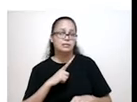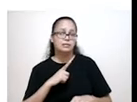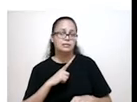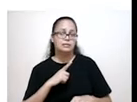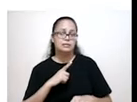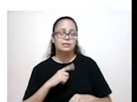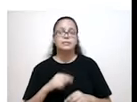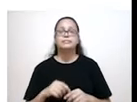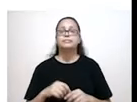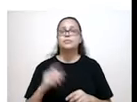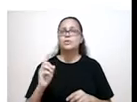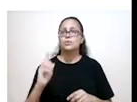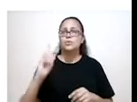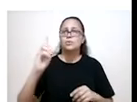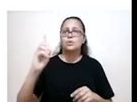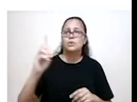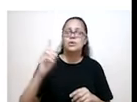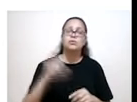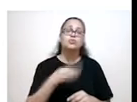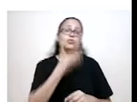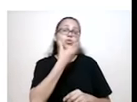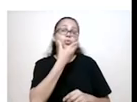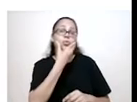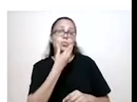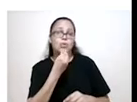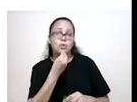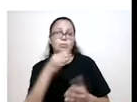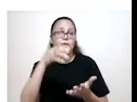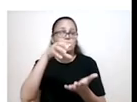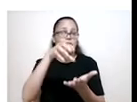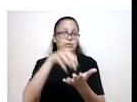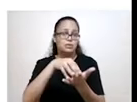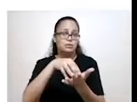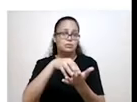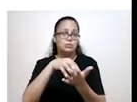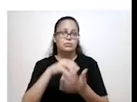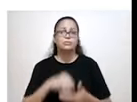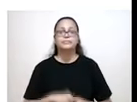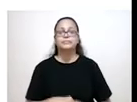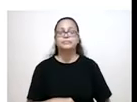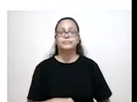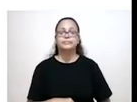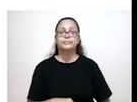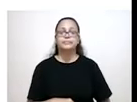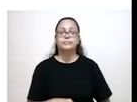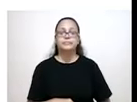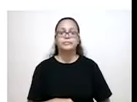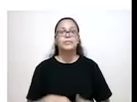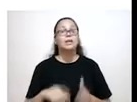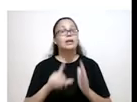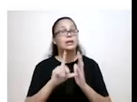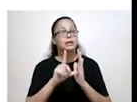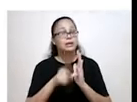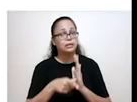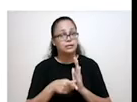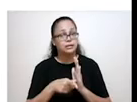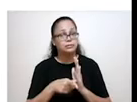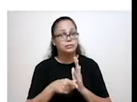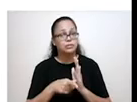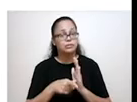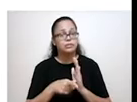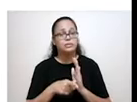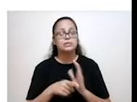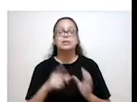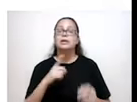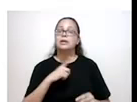o antropocentrismo. Então, o homem no centro. Ok? E a partir do Renascimento, a gente